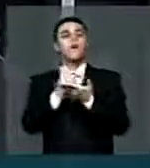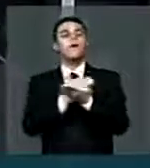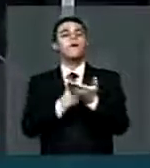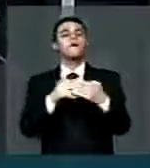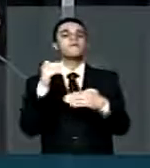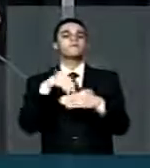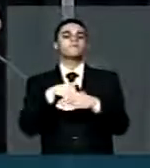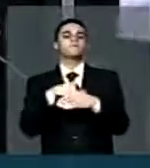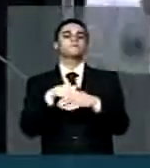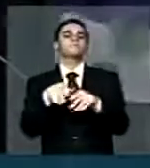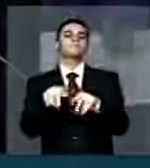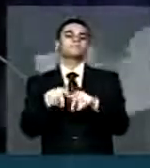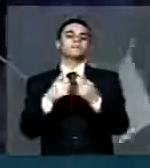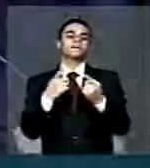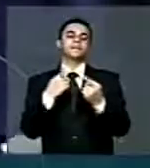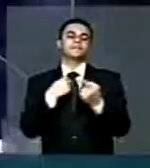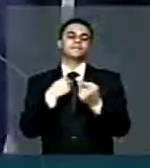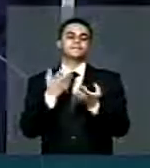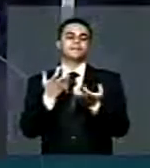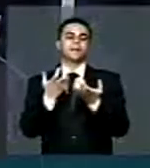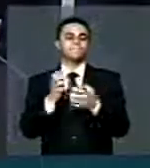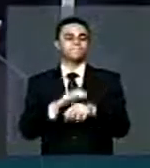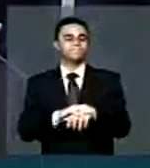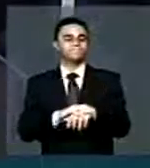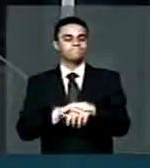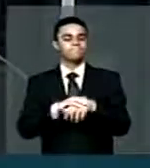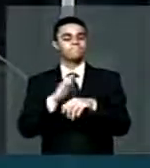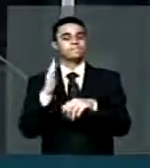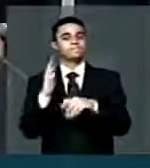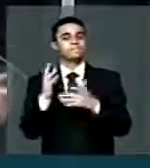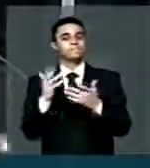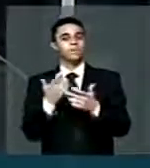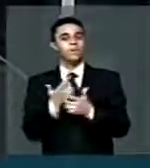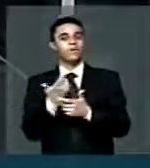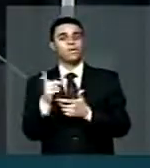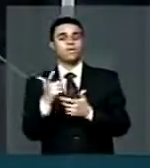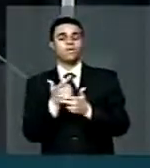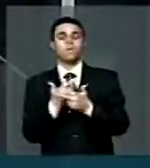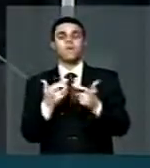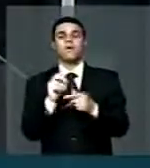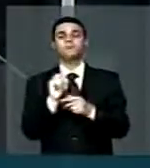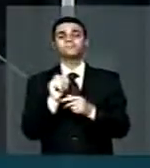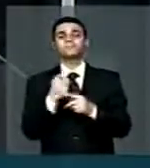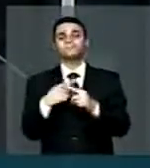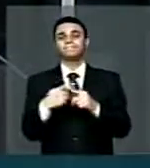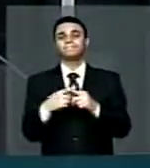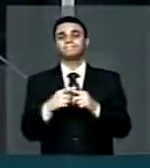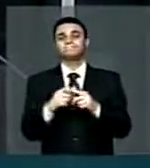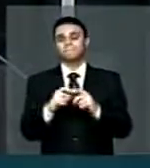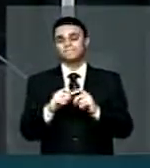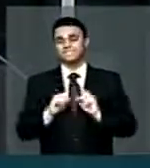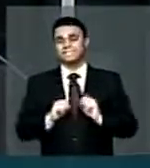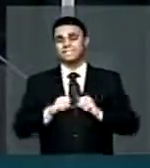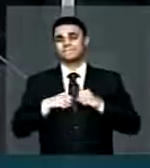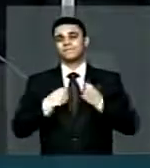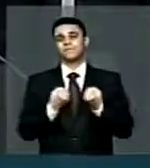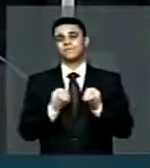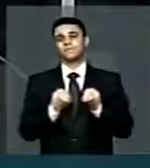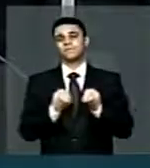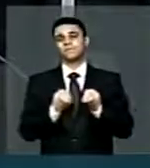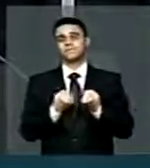lamentar, e lamentar muito mais, senhor presidente, o esforço político para que ela não se